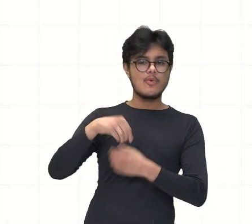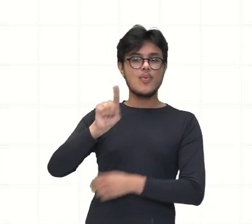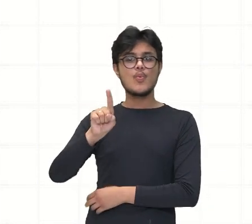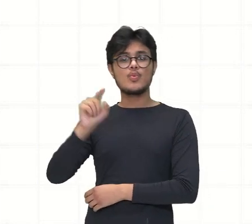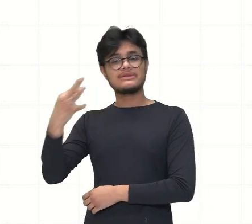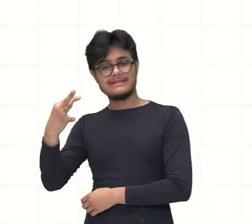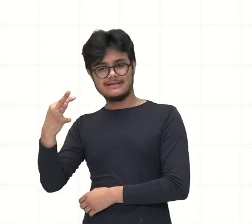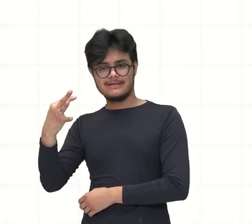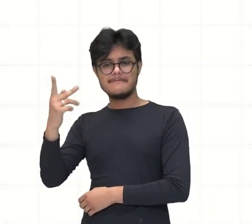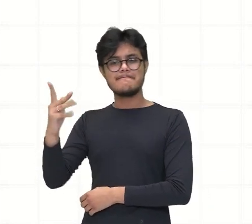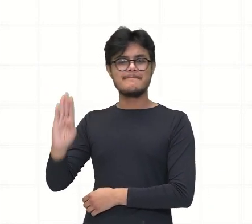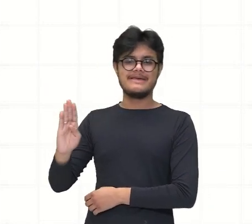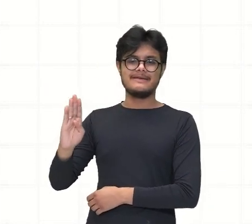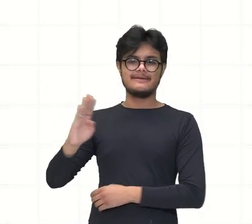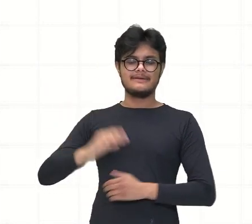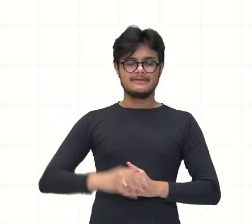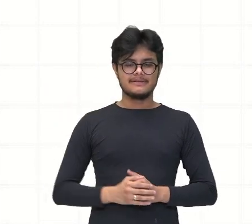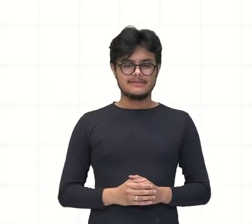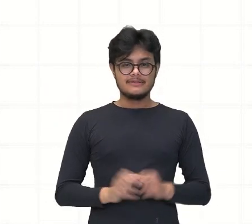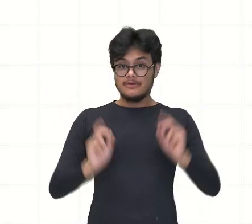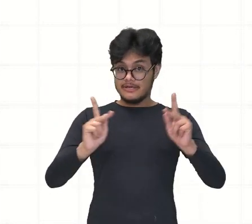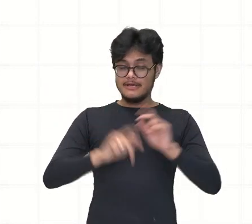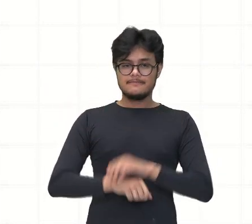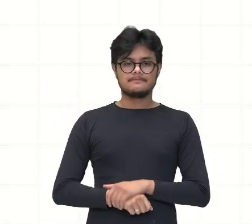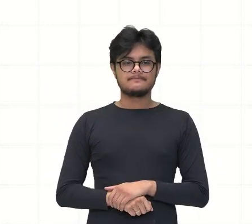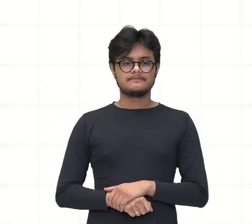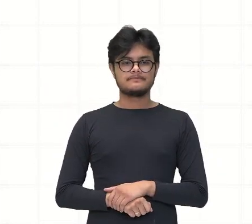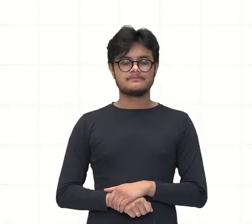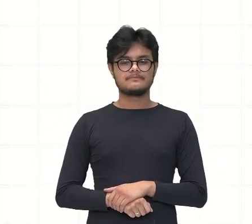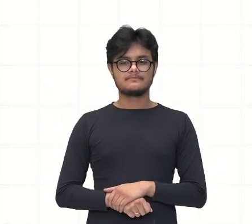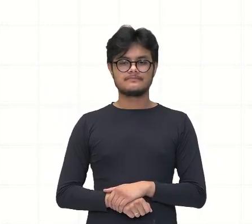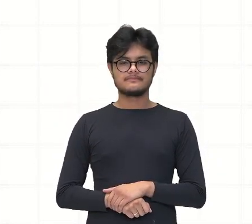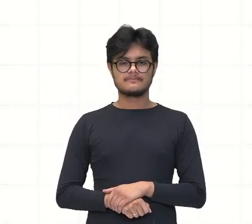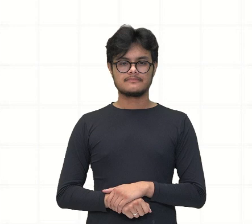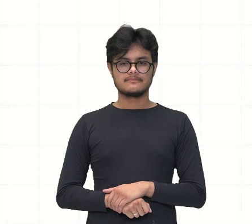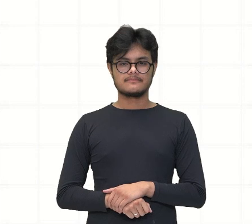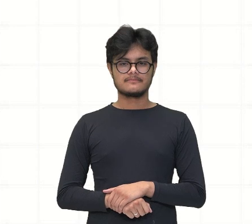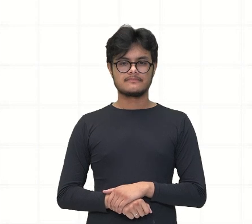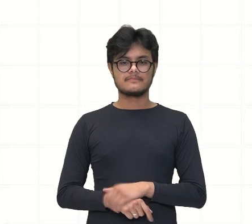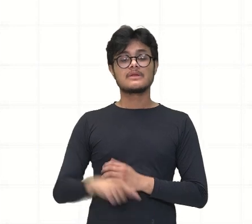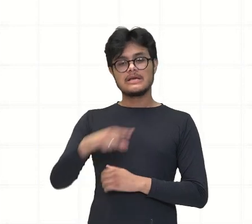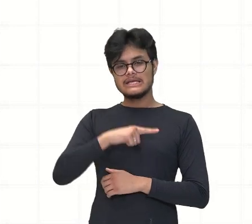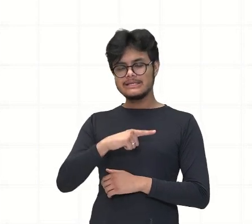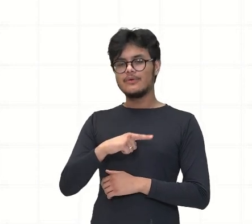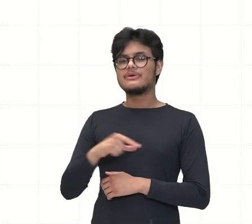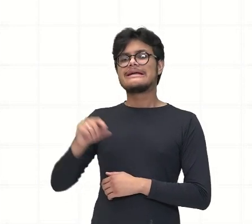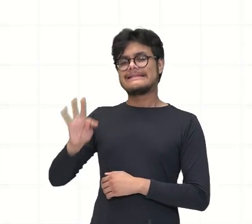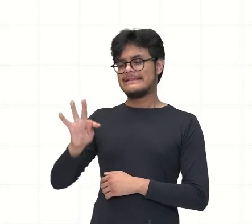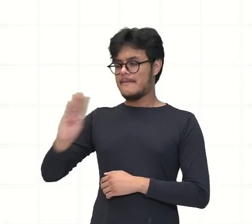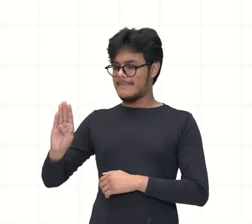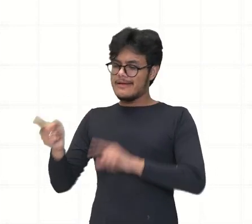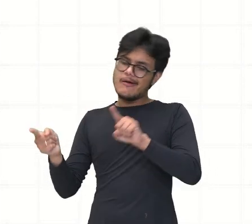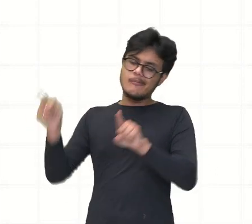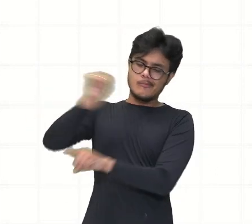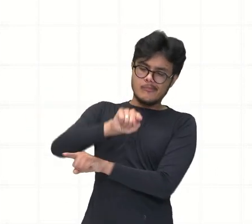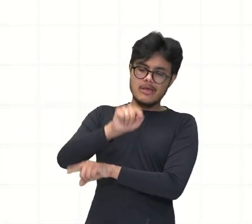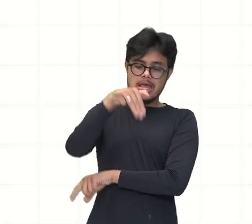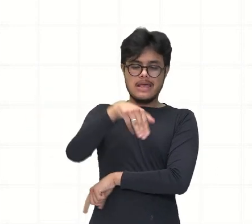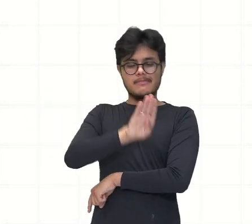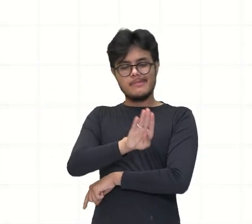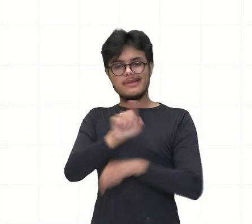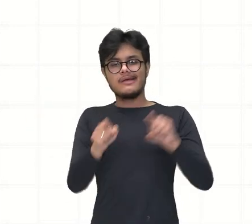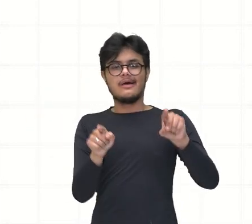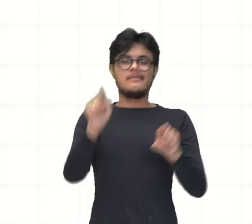tamanho em megabytes. Beleza? Então, do tera multiplica por 1024, depois multiplica